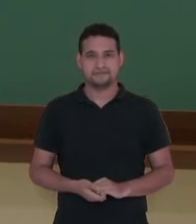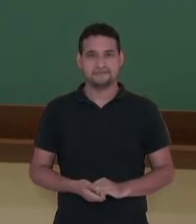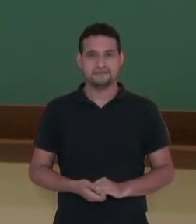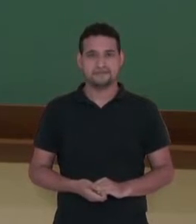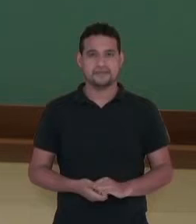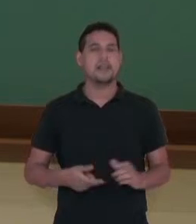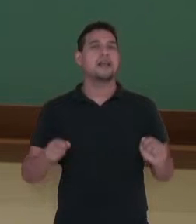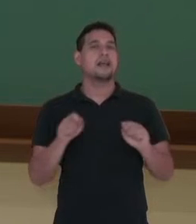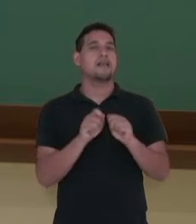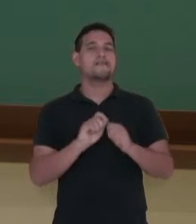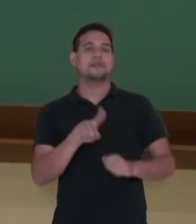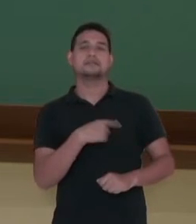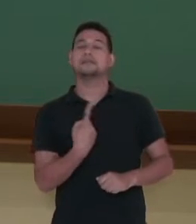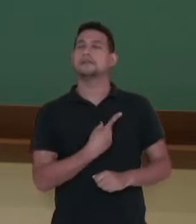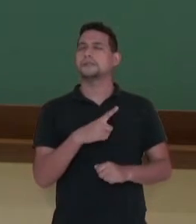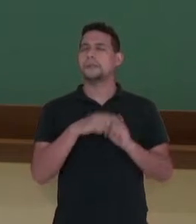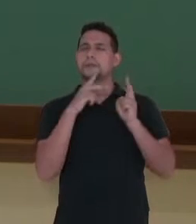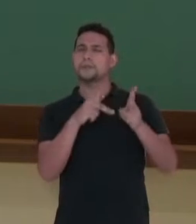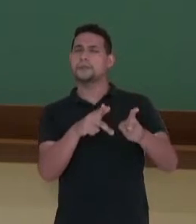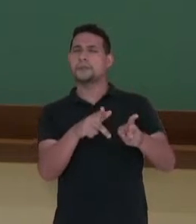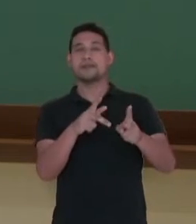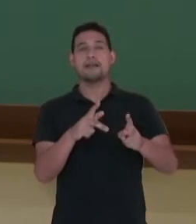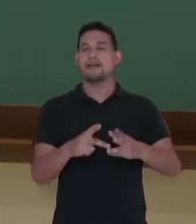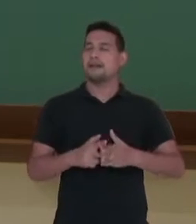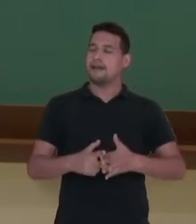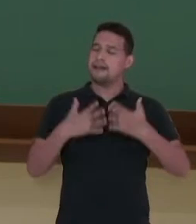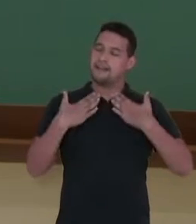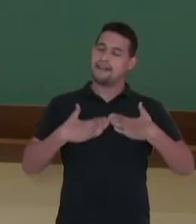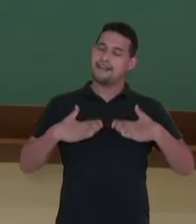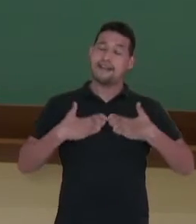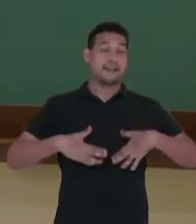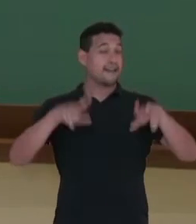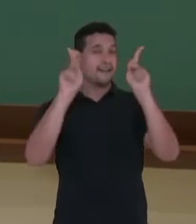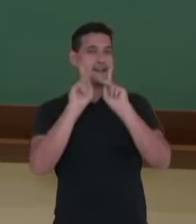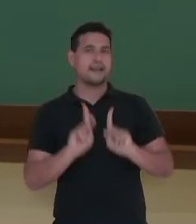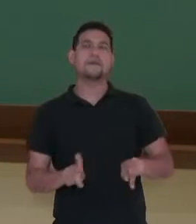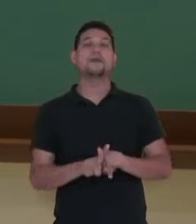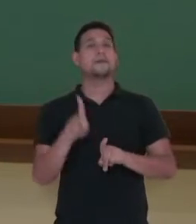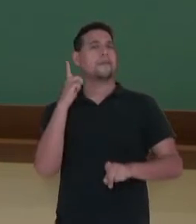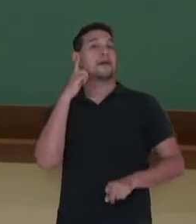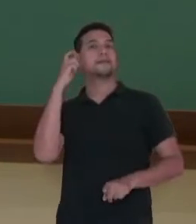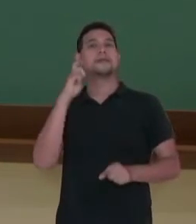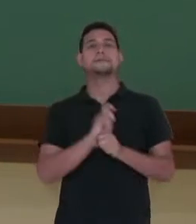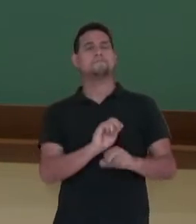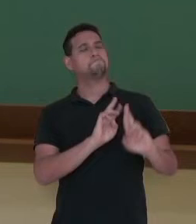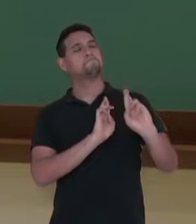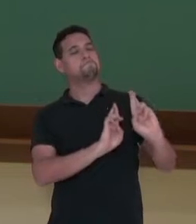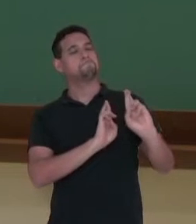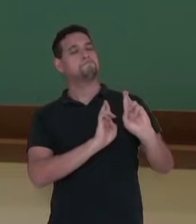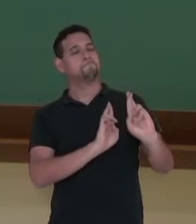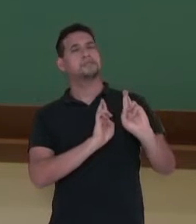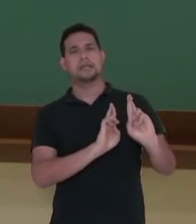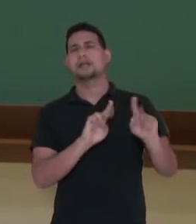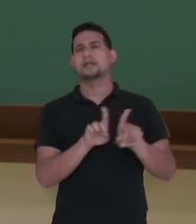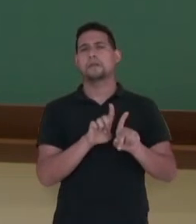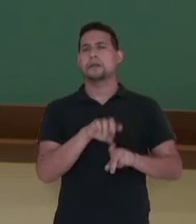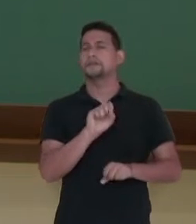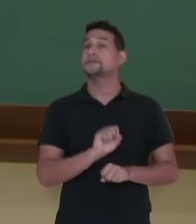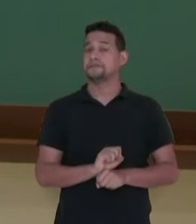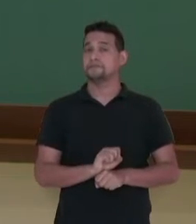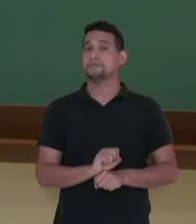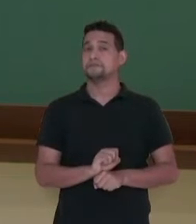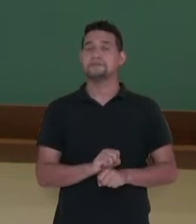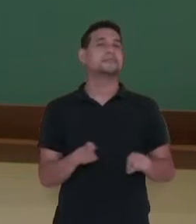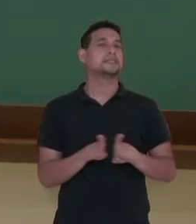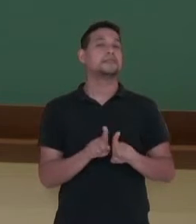nos dá aí uma impressão de calma, uma ideia de esperança e